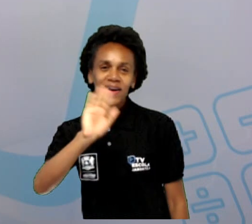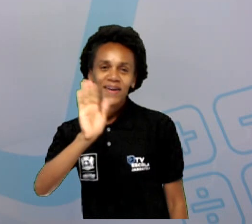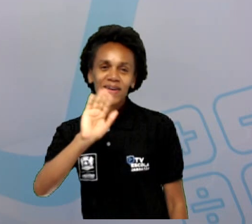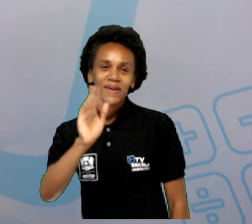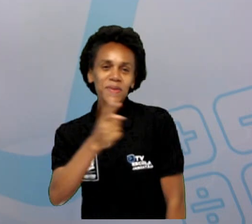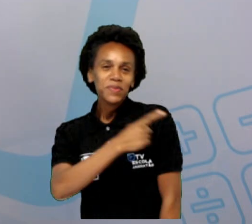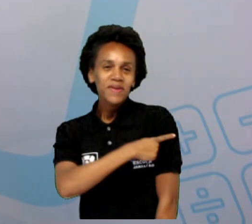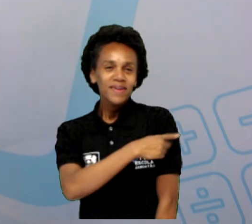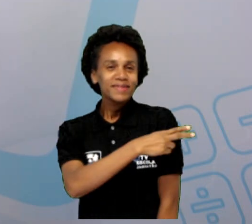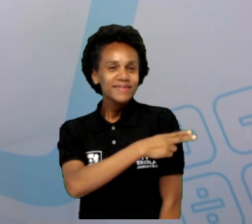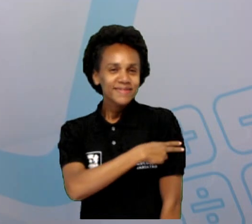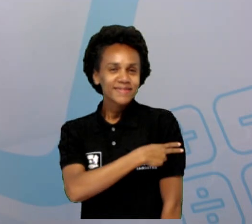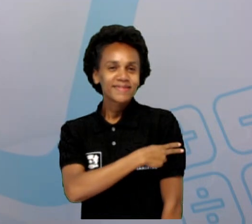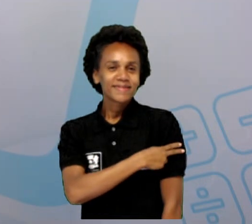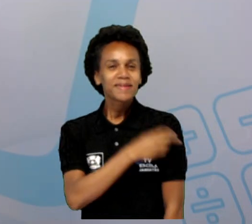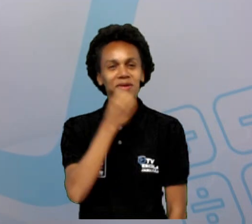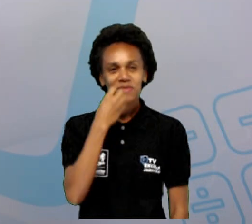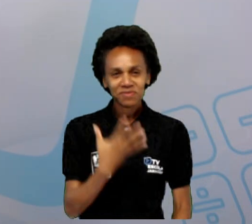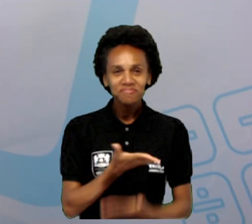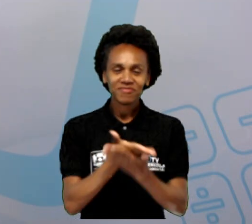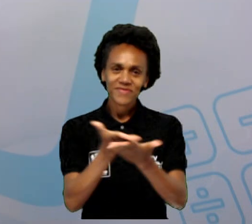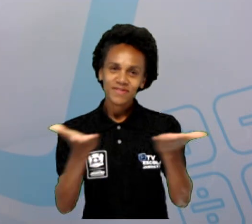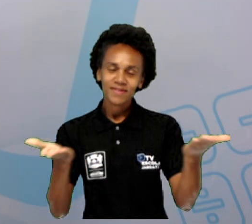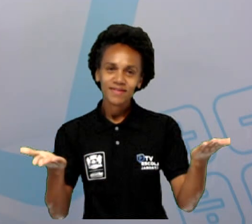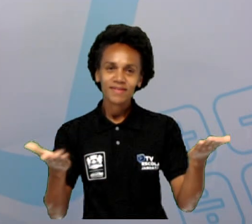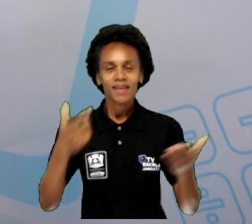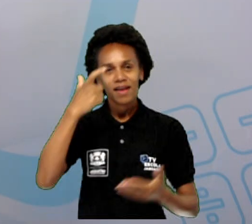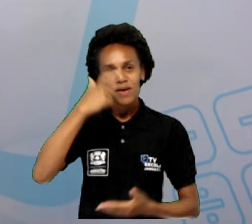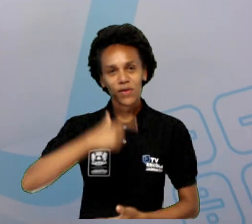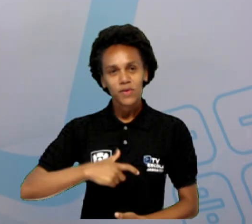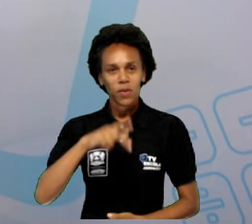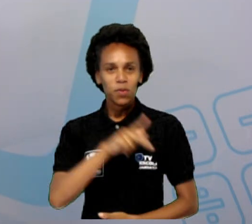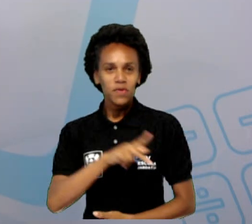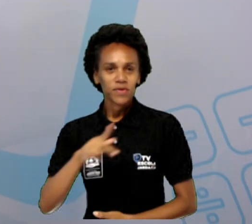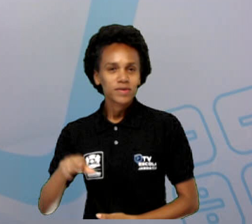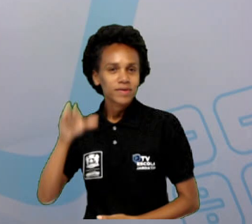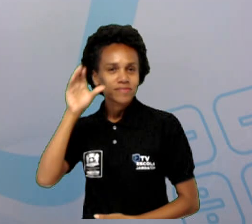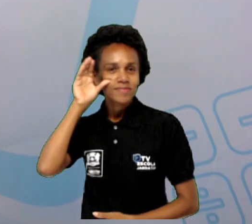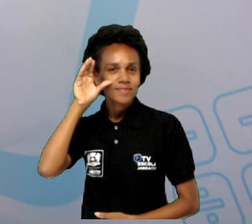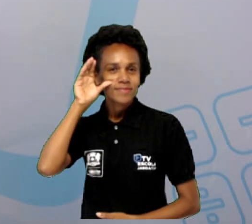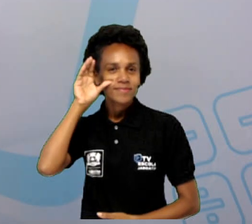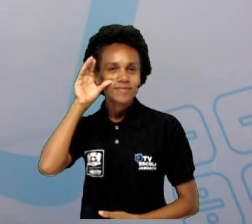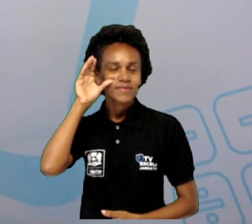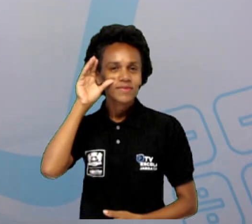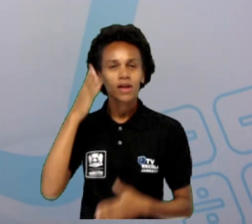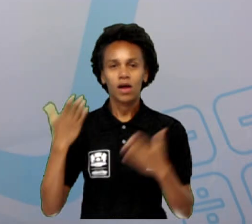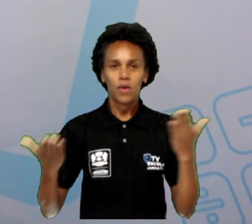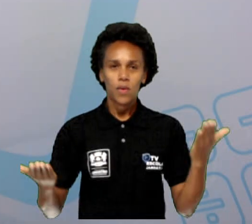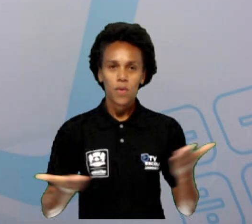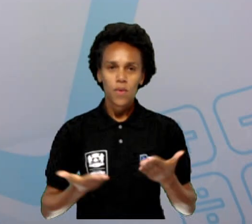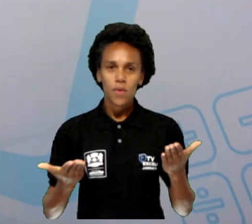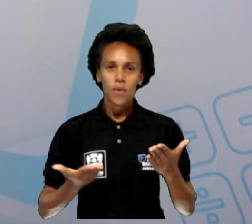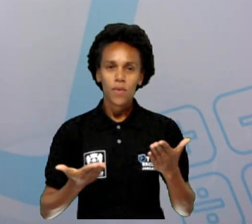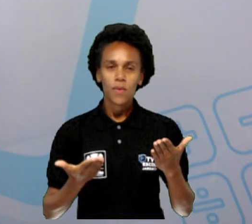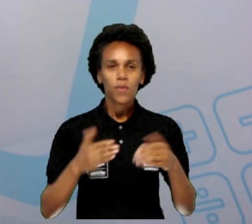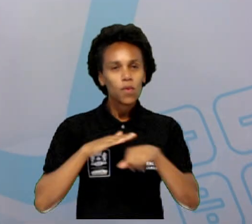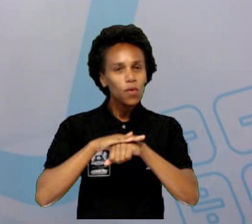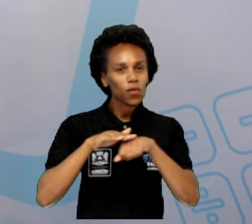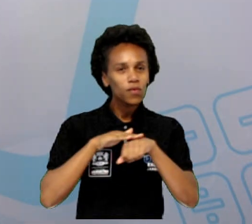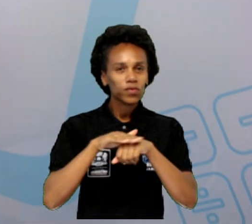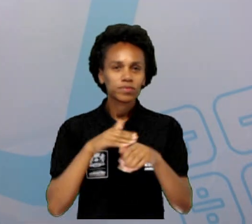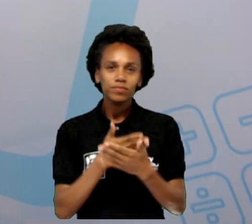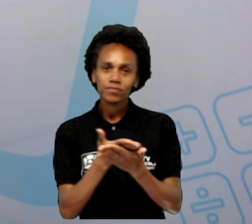primeiro e segundo ano, tudo bem com vocês? Eu sou a professora Cristiane Martins e hoje eu venho conversar com vocês